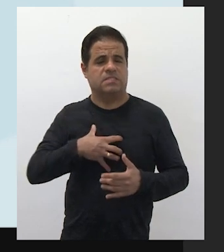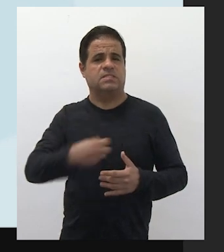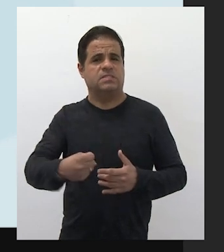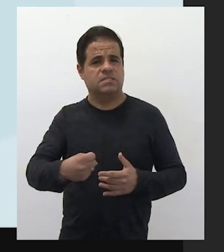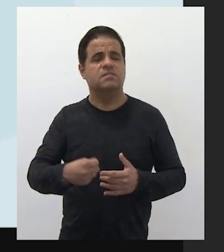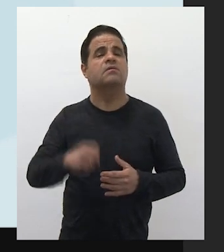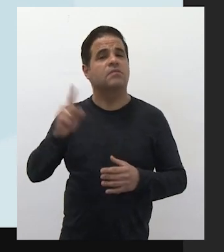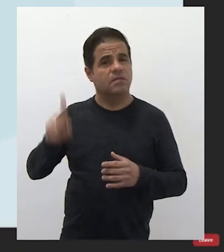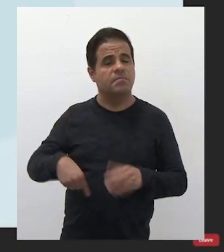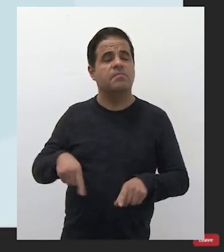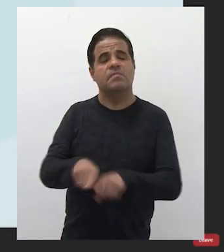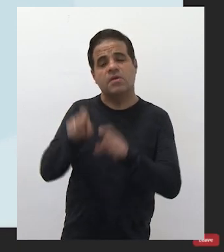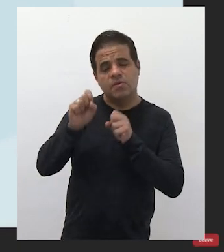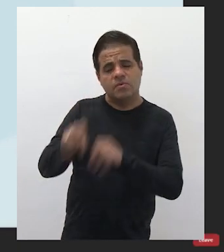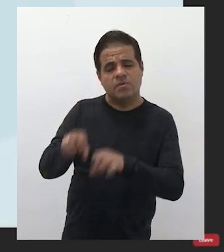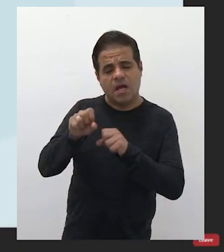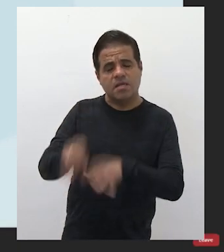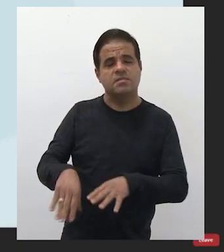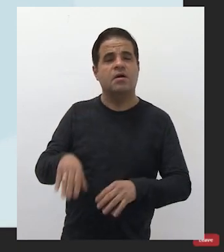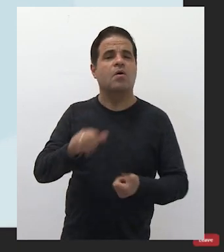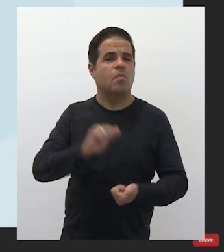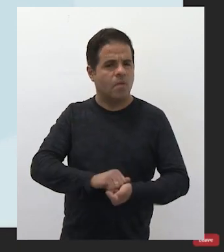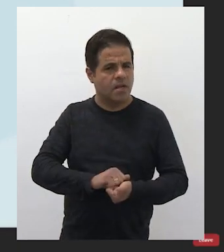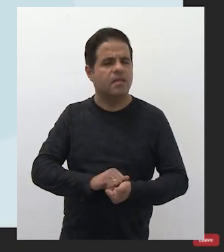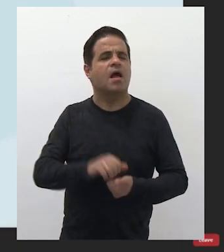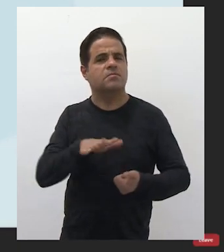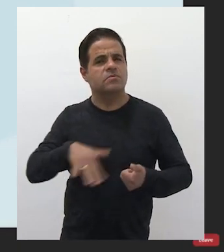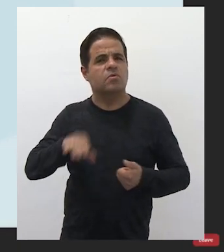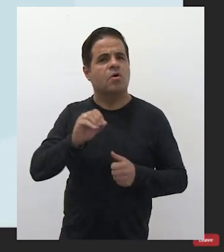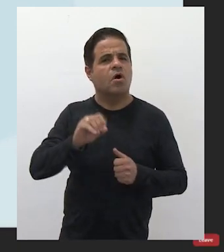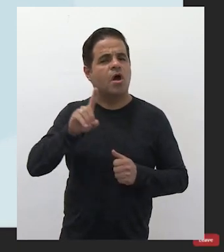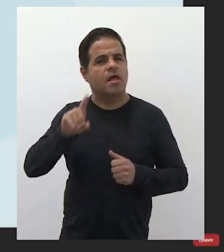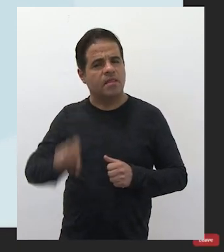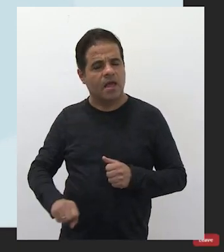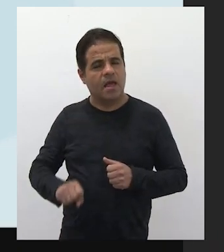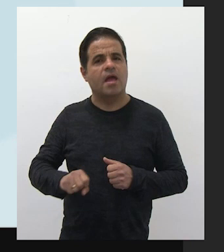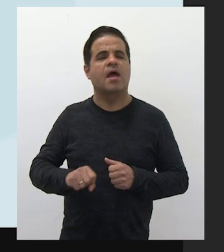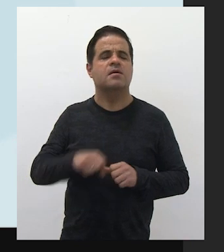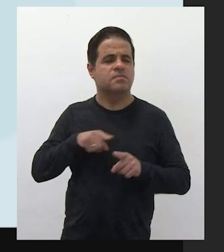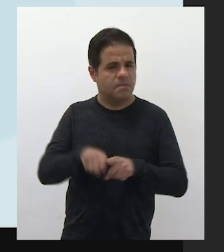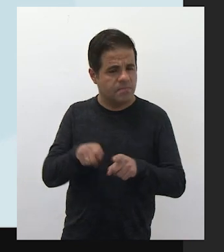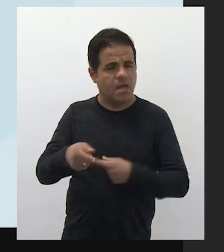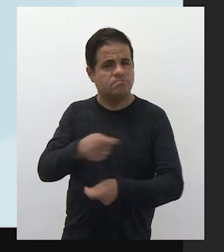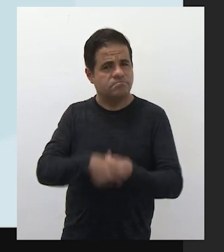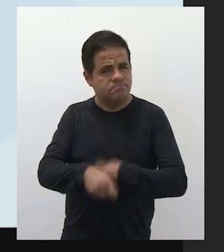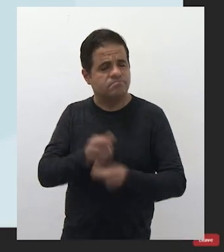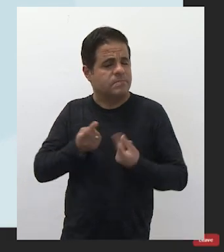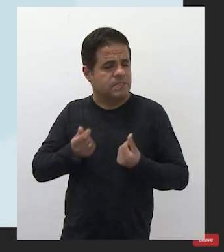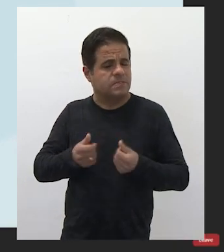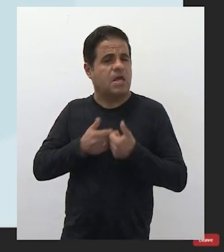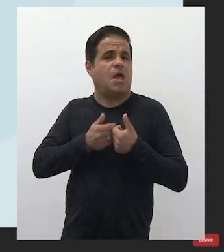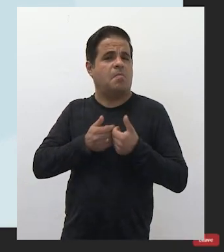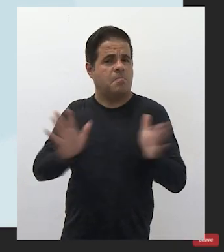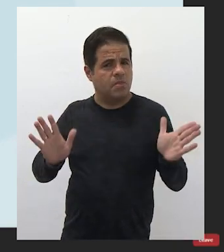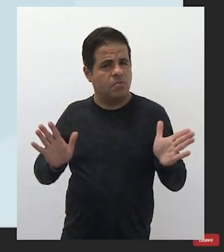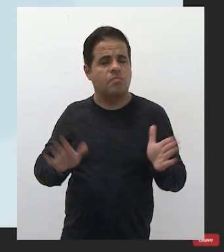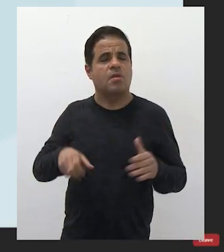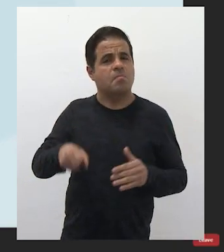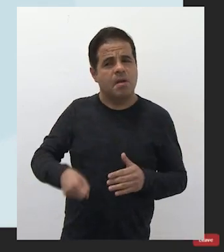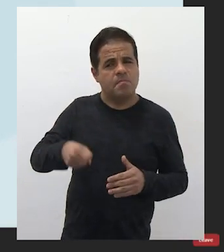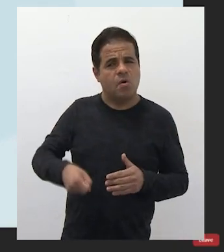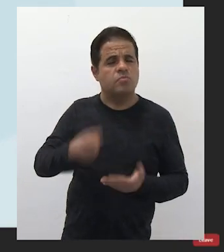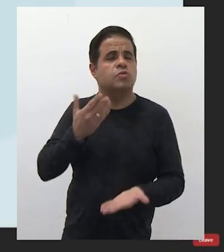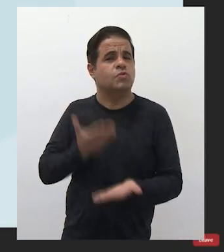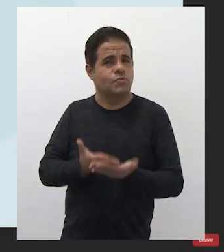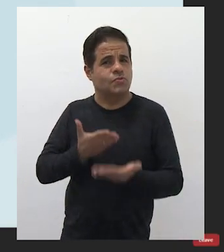3, educação de qualidade, ODS 4, inclusive com financiamento, abertura de mais bolsas de